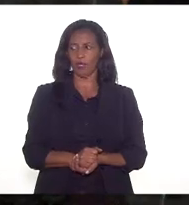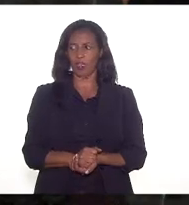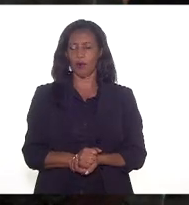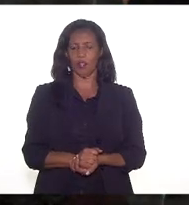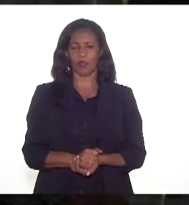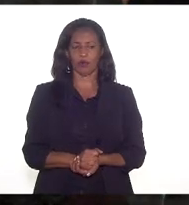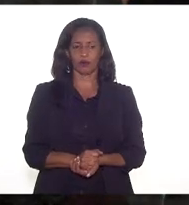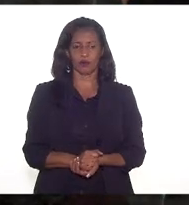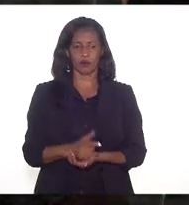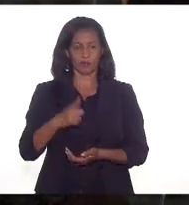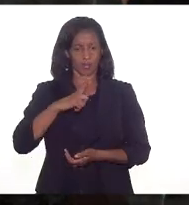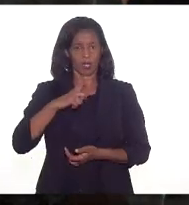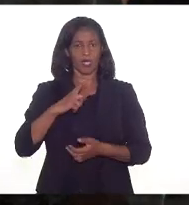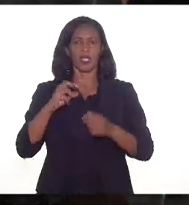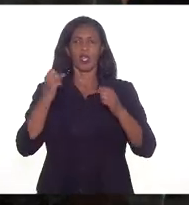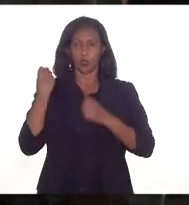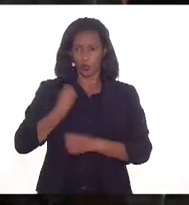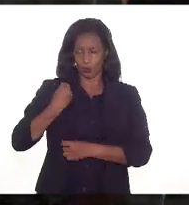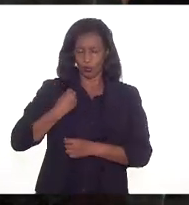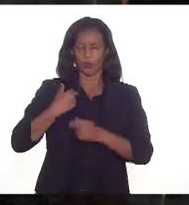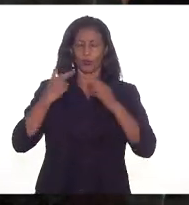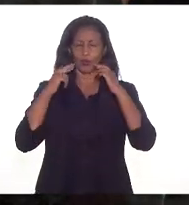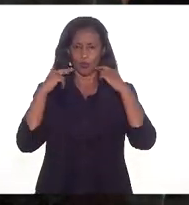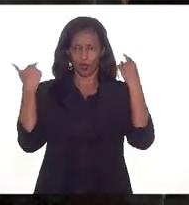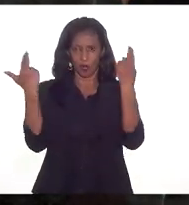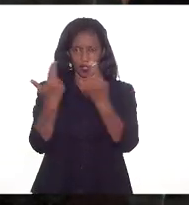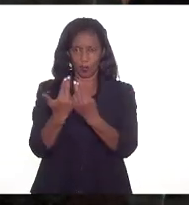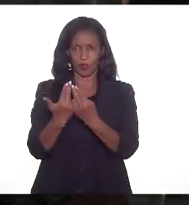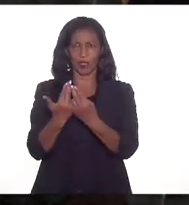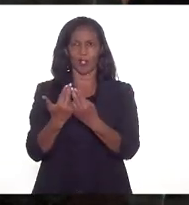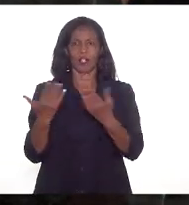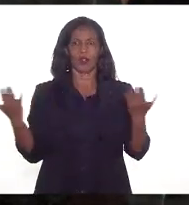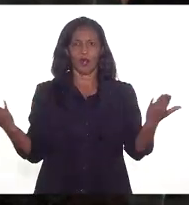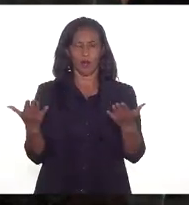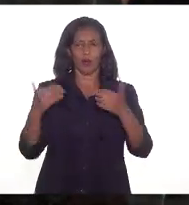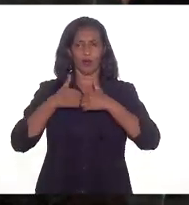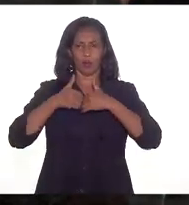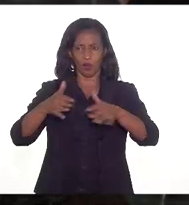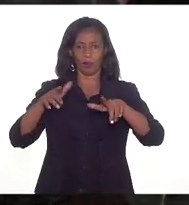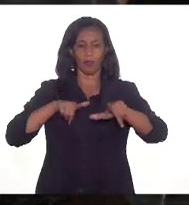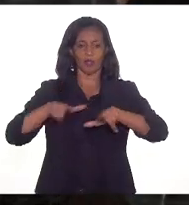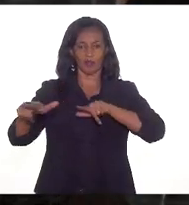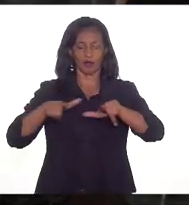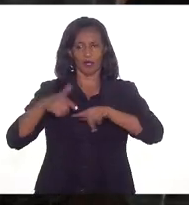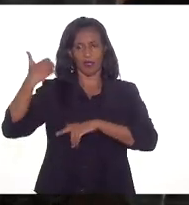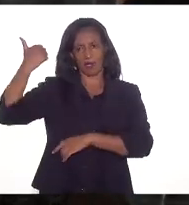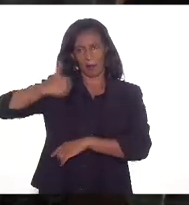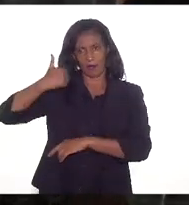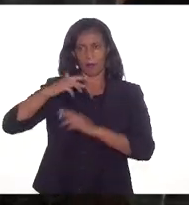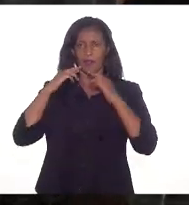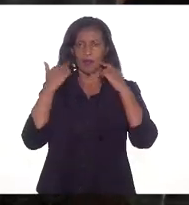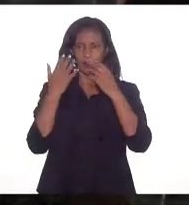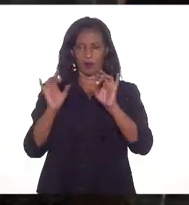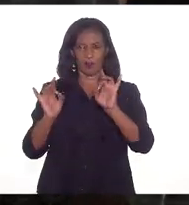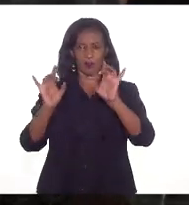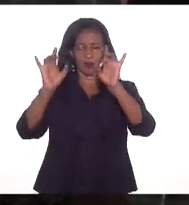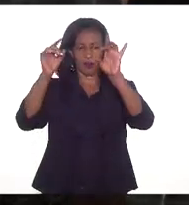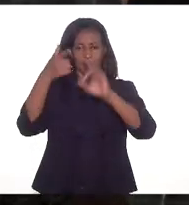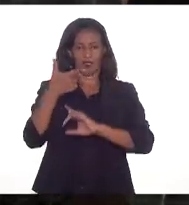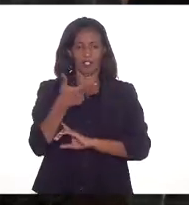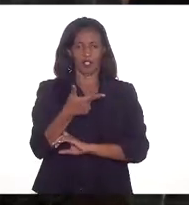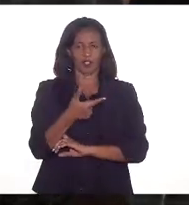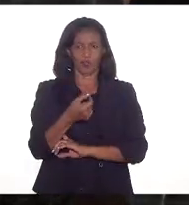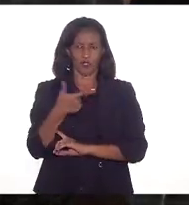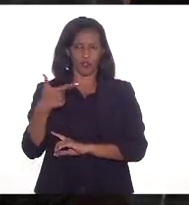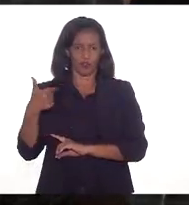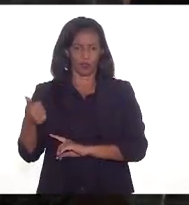Havendo o número regimental e sua proteção de Deus, declaro reabertos os trabalhos da primeira reunião extraordinária de 2020 da